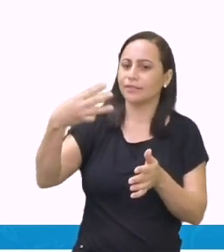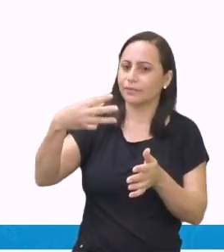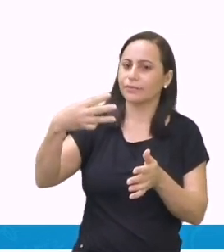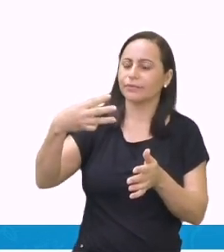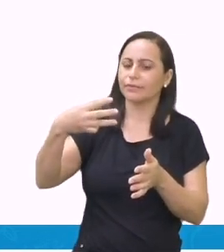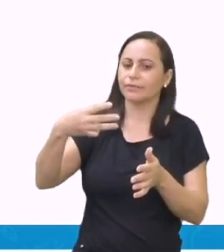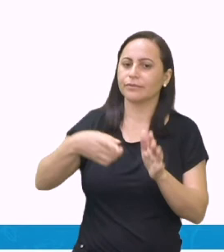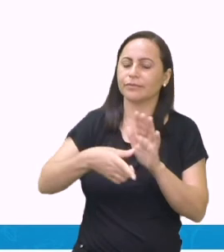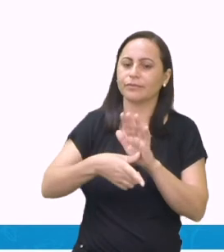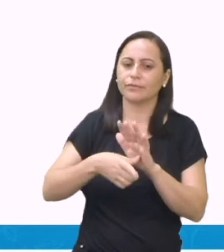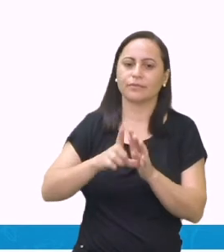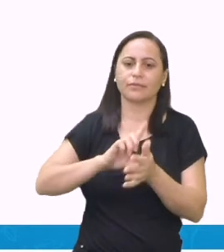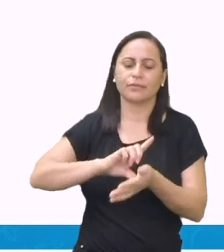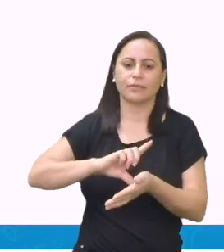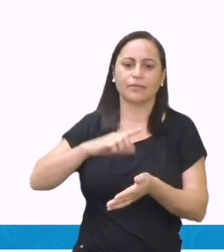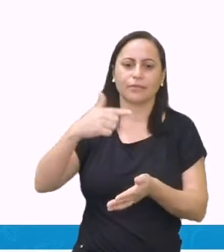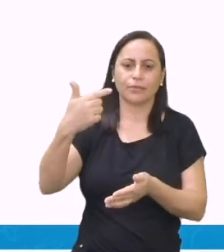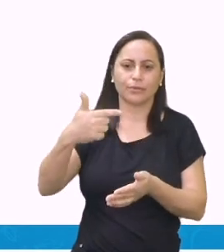3º.